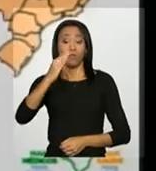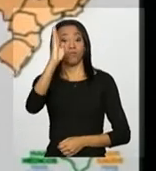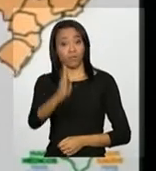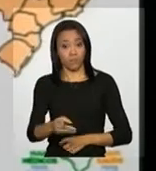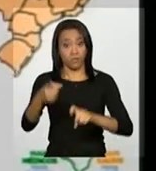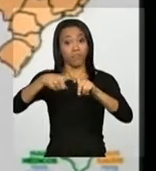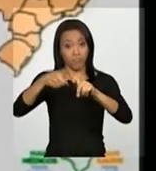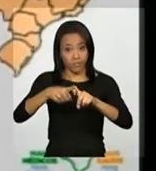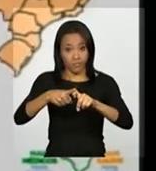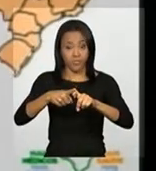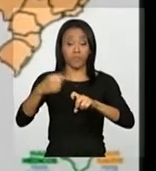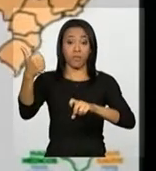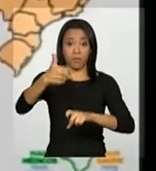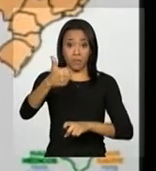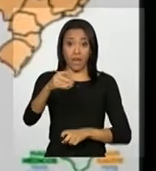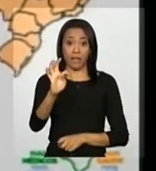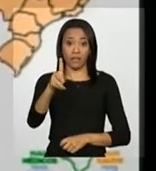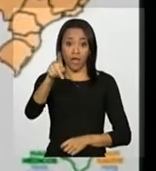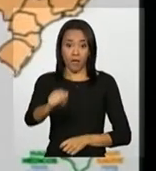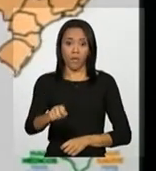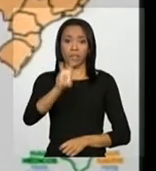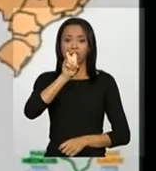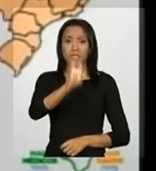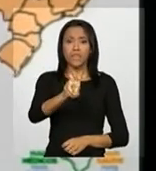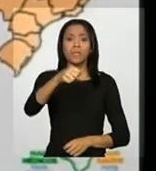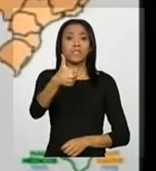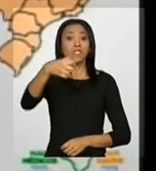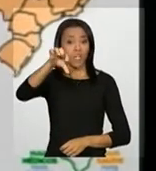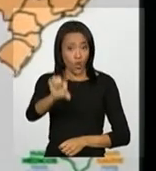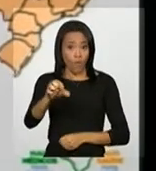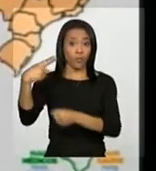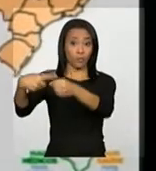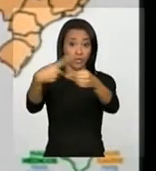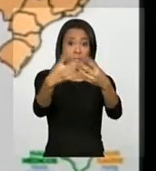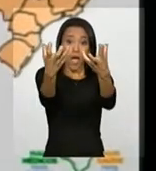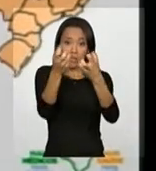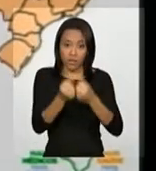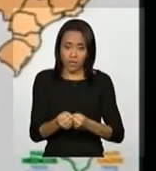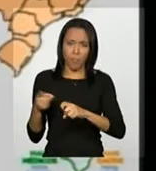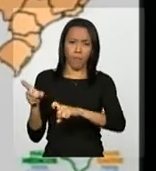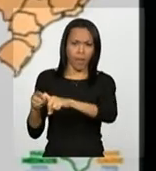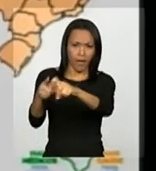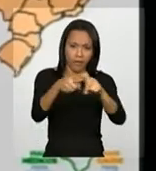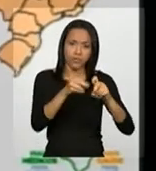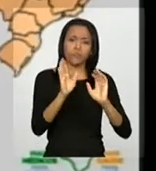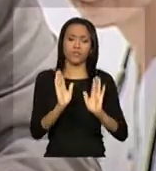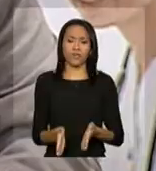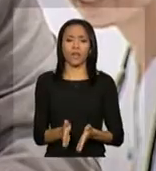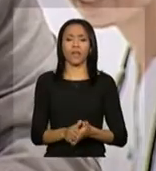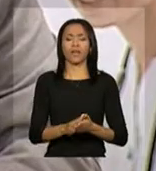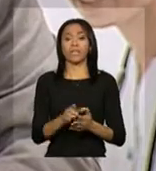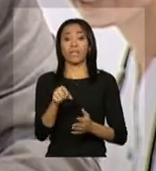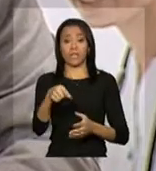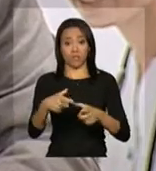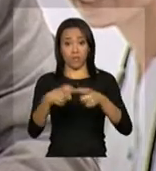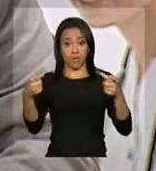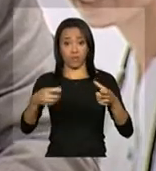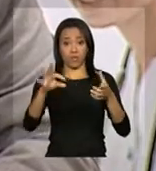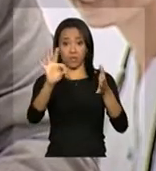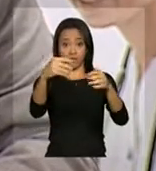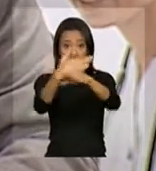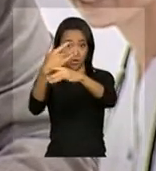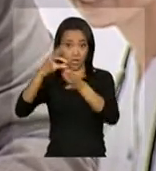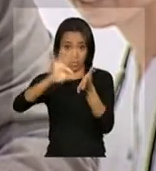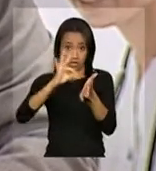primeira etapa 519 municípios foram atendidos cerca de 15% das cidades inscritas